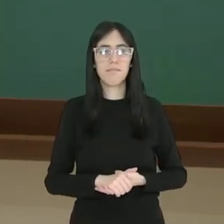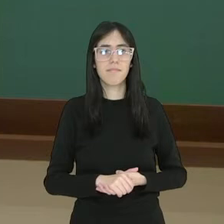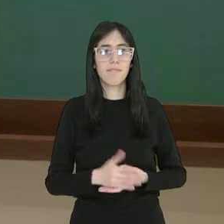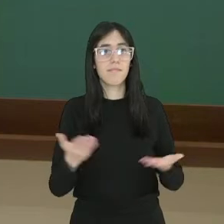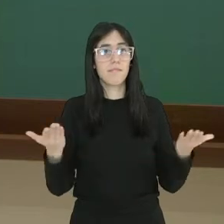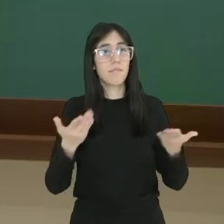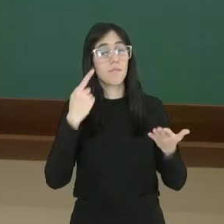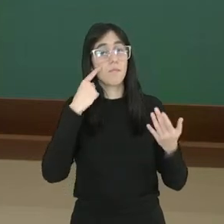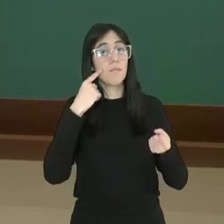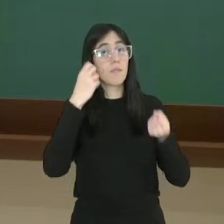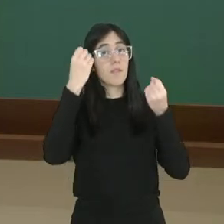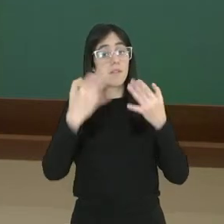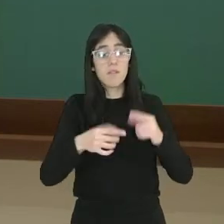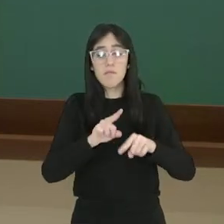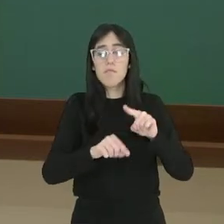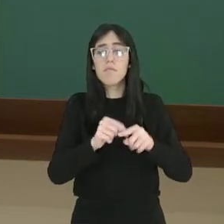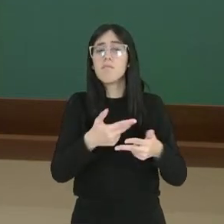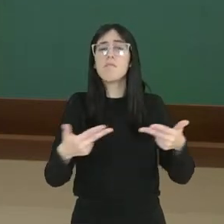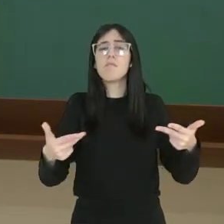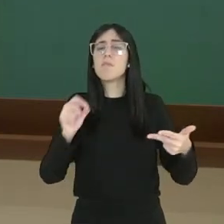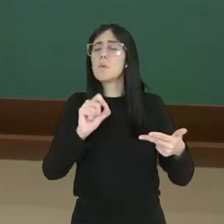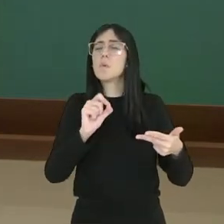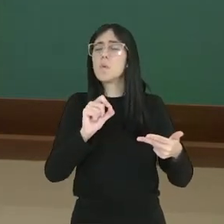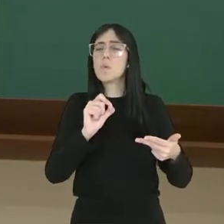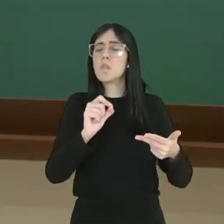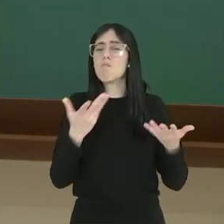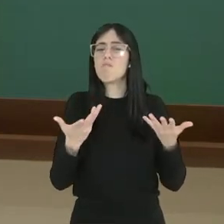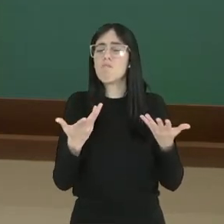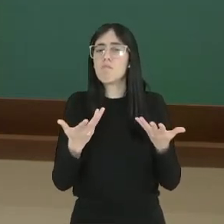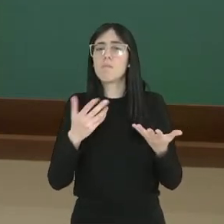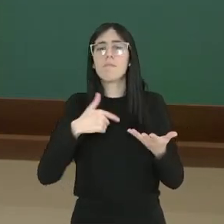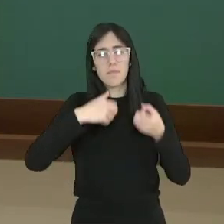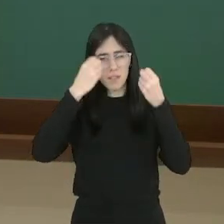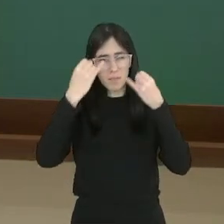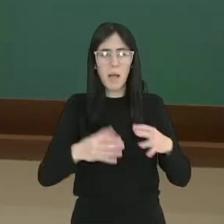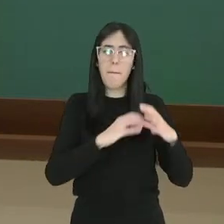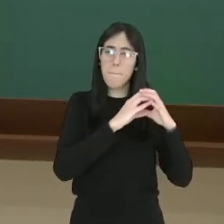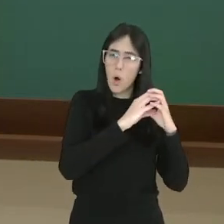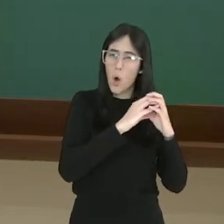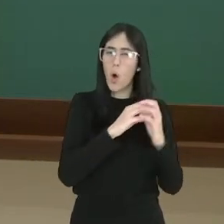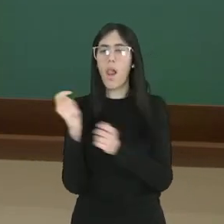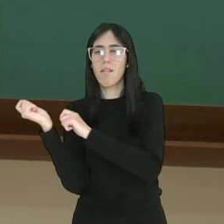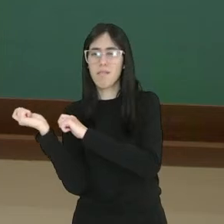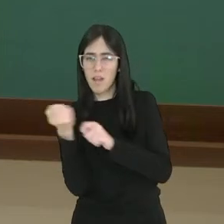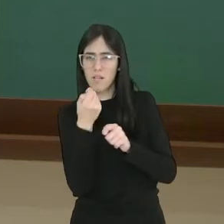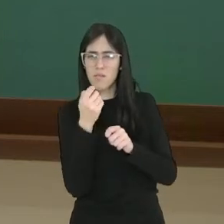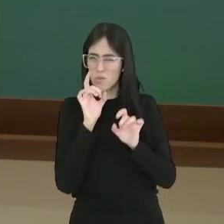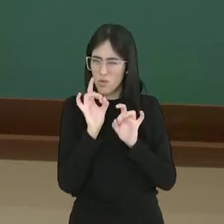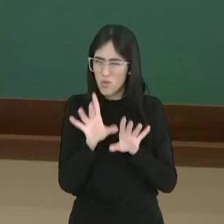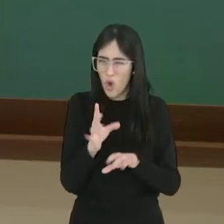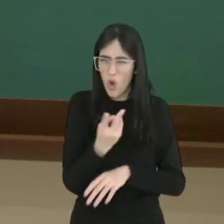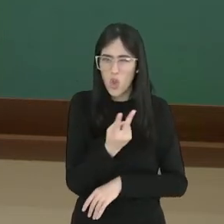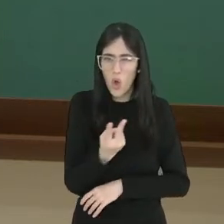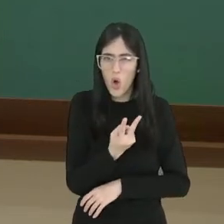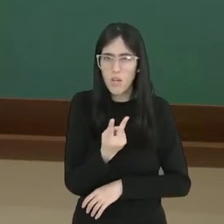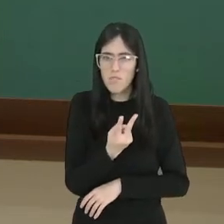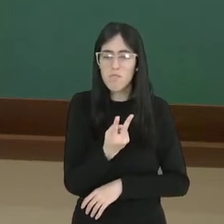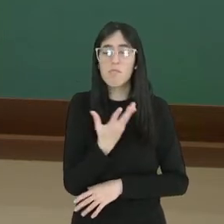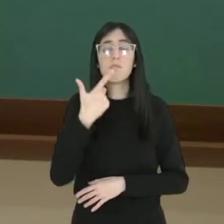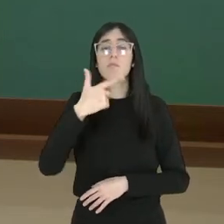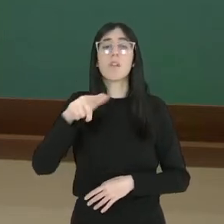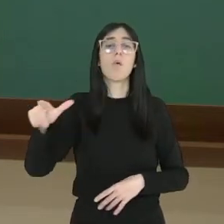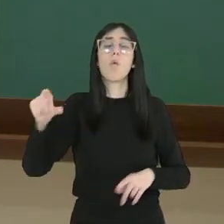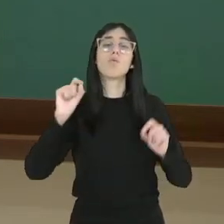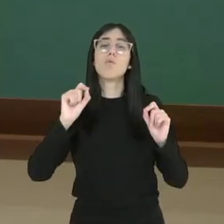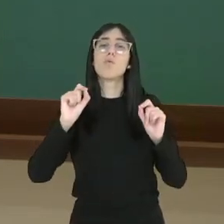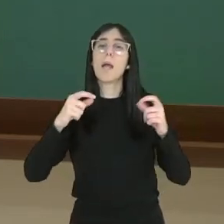Vamos falar um pouquinho sobre os equipamentos, então. Nós falamos sobre a bolinha, sobre o taco. Será que é só isso? Quais outros